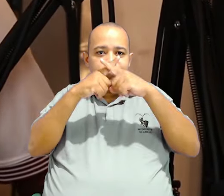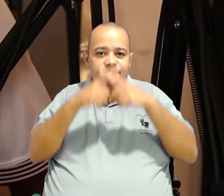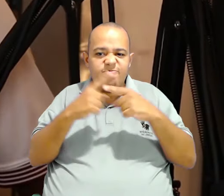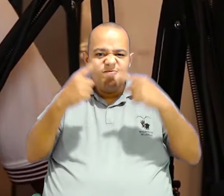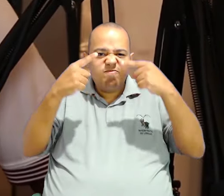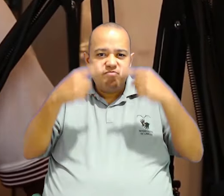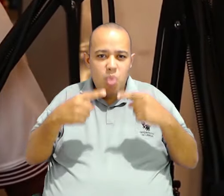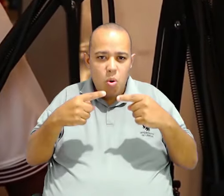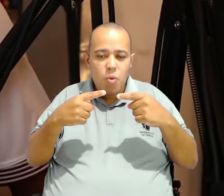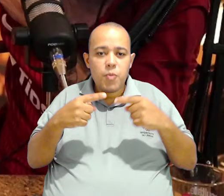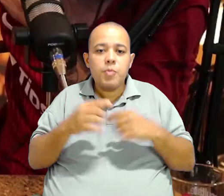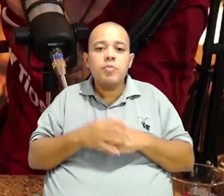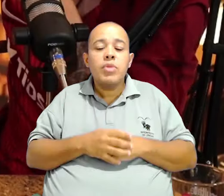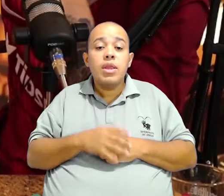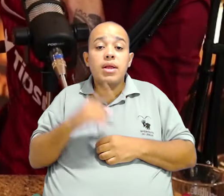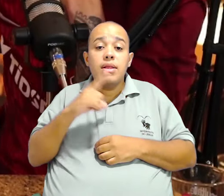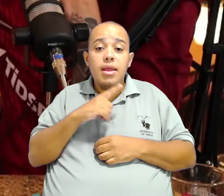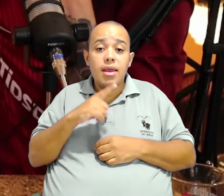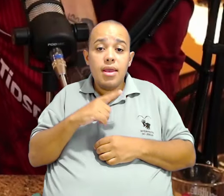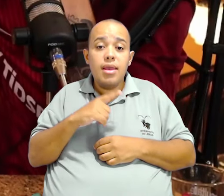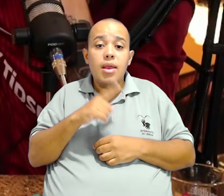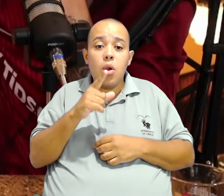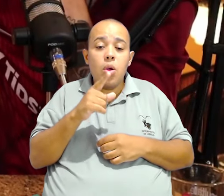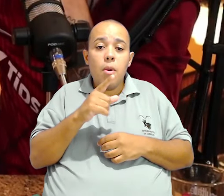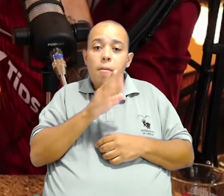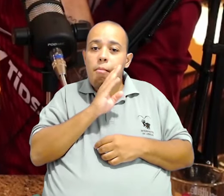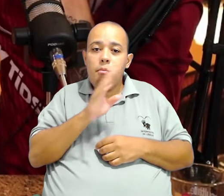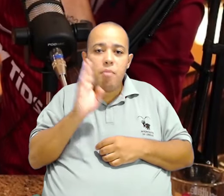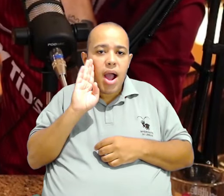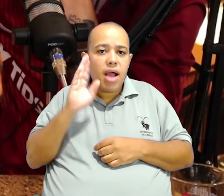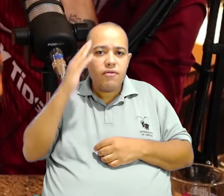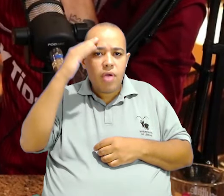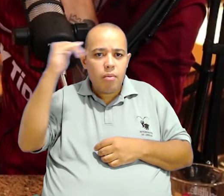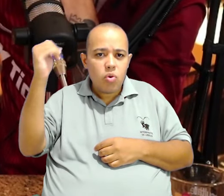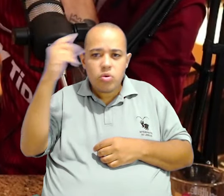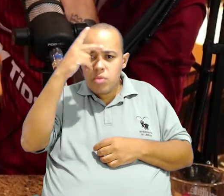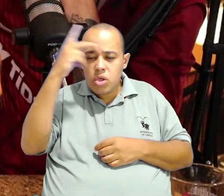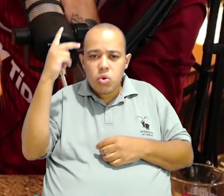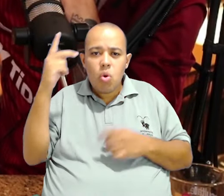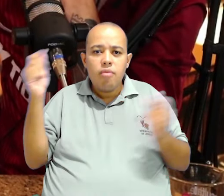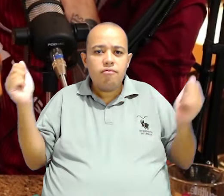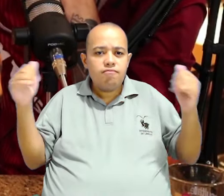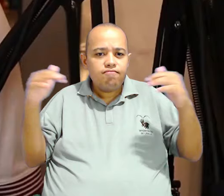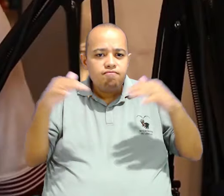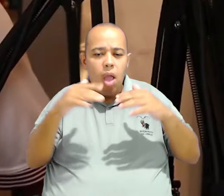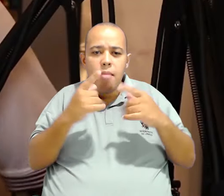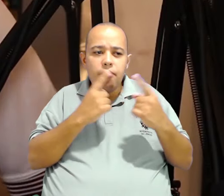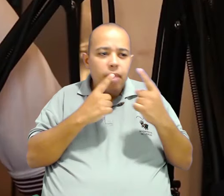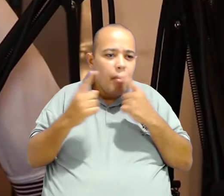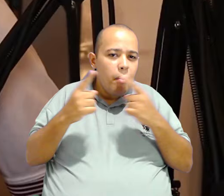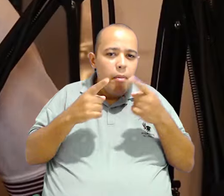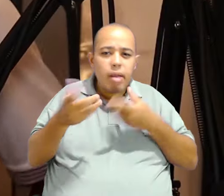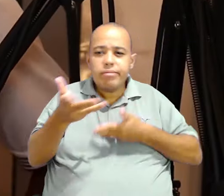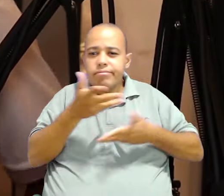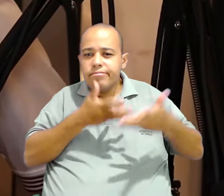A rodada, né? Os comentários pós-rodadas eram no bar, ali, né? É, tinha uma mesa redonda